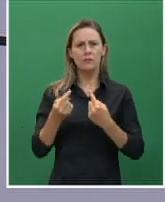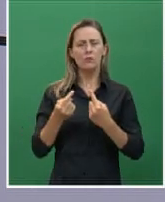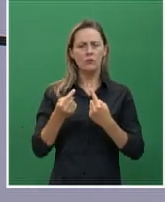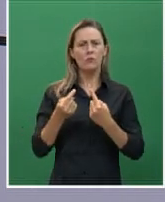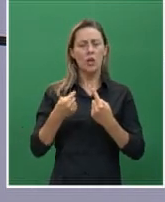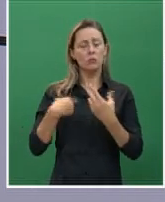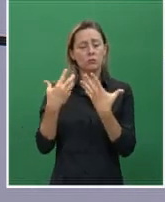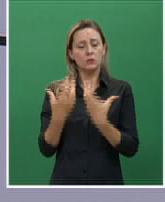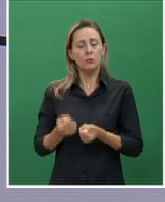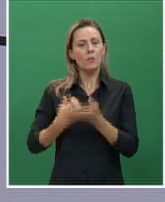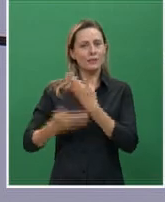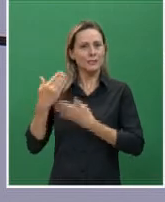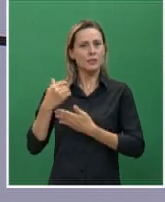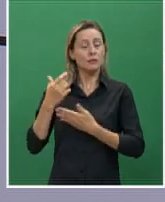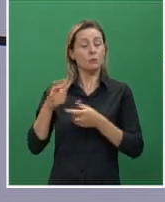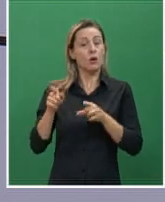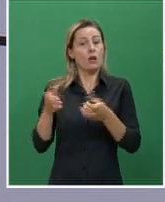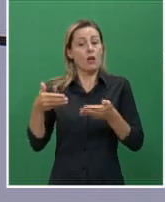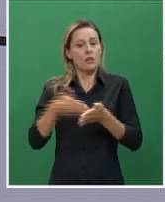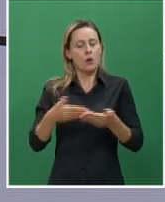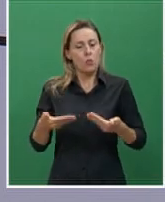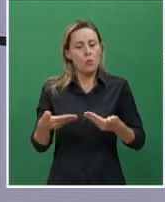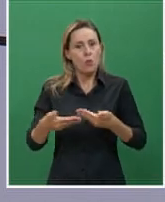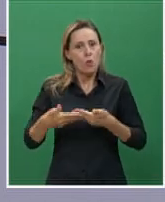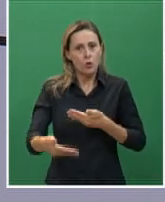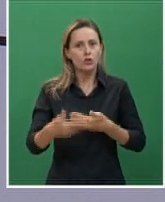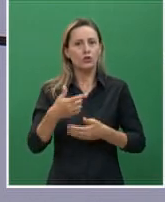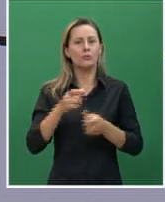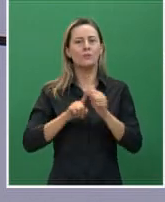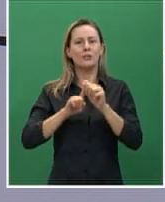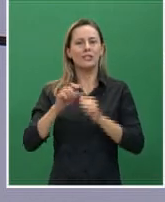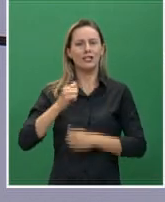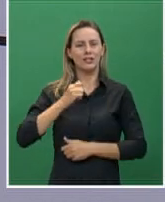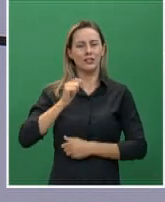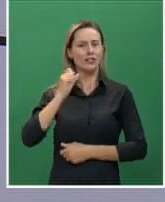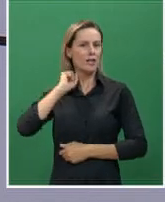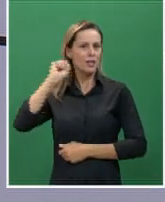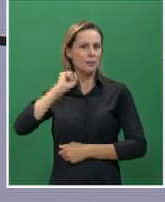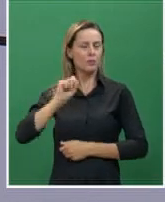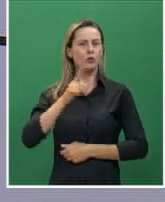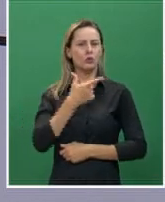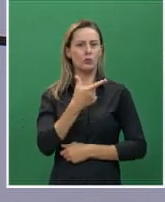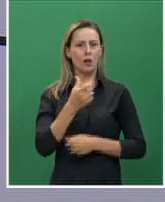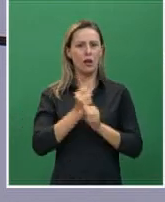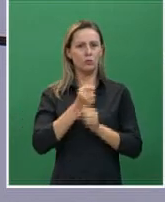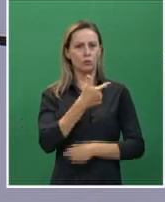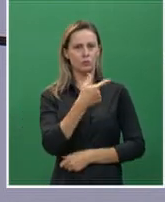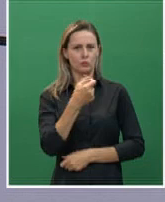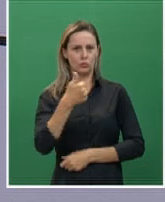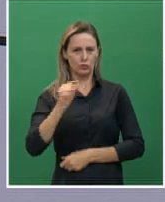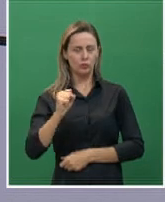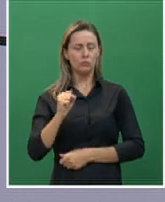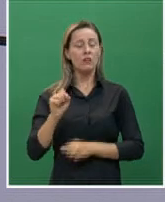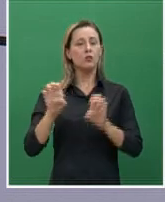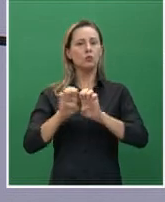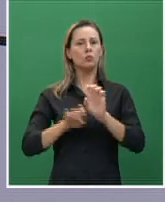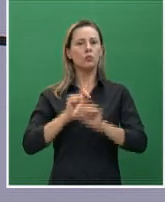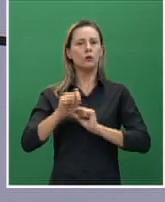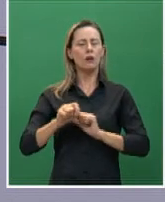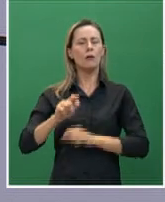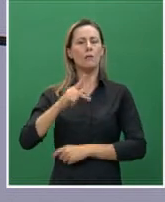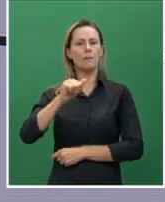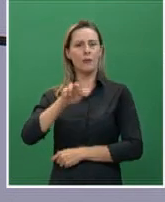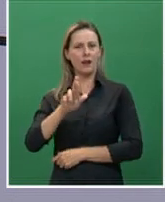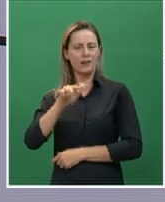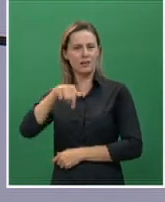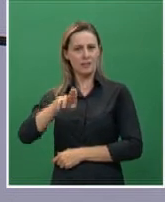que eu também assumir naquele momento no mês de abril 2018 foi a questão da implementação e da melhoria da infraestrutura do Parque das itoupavas